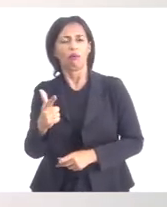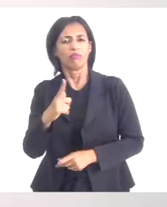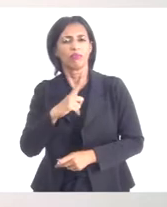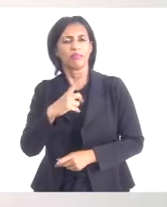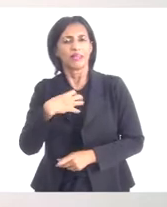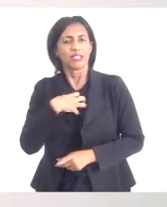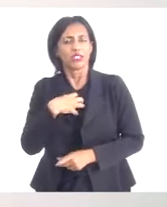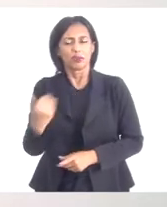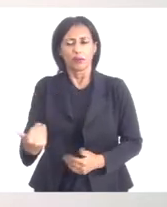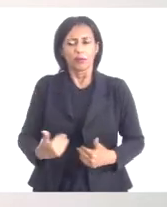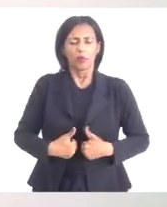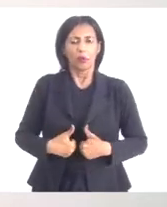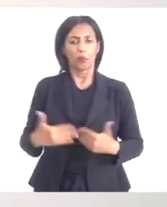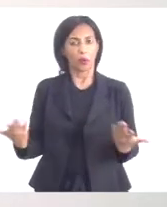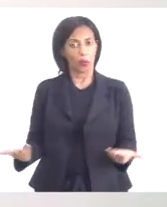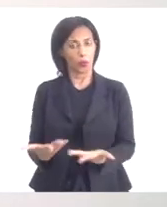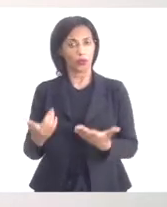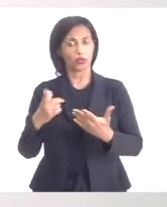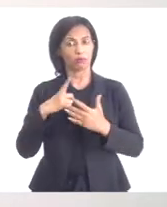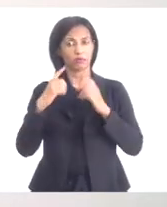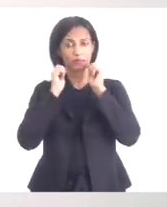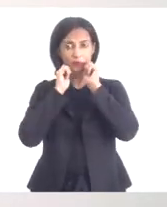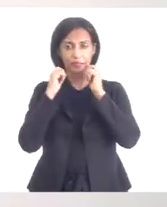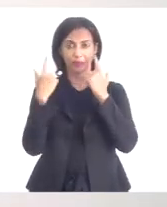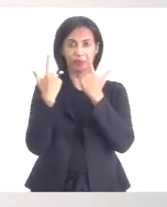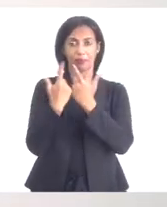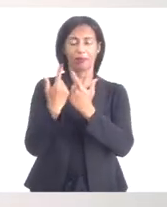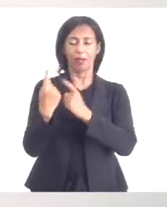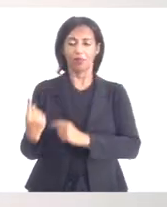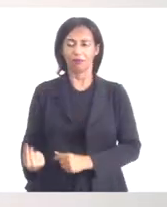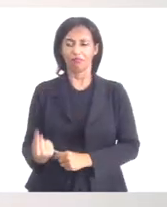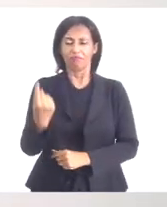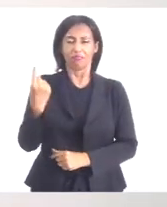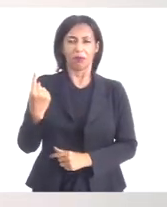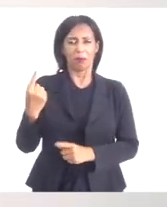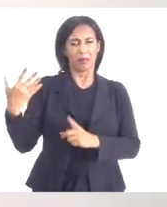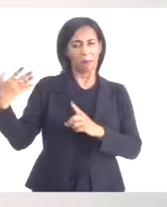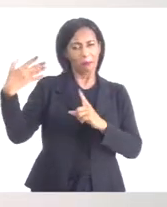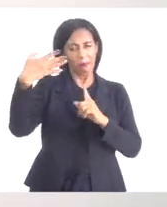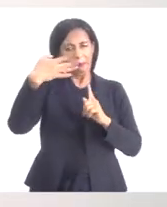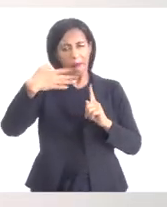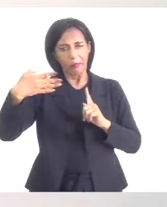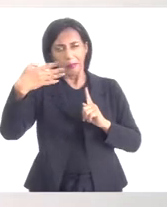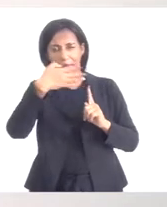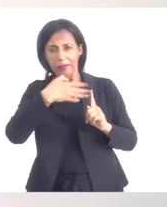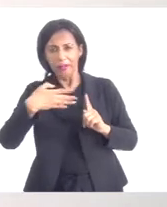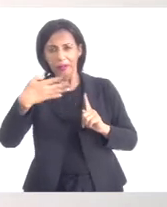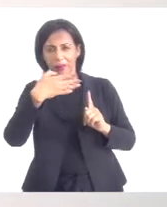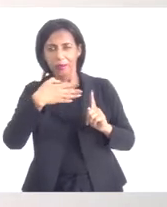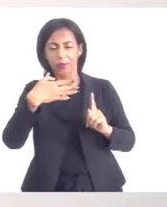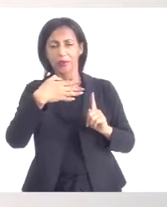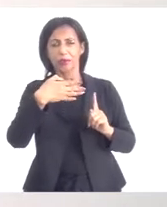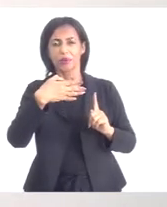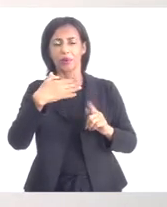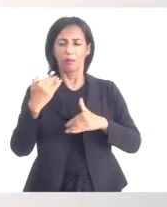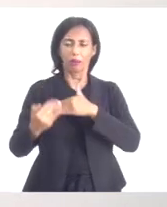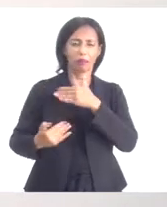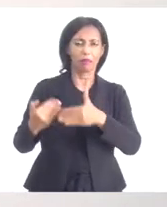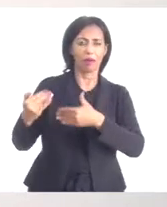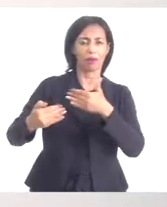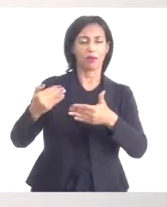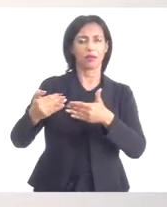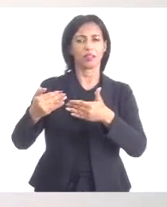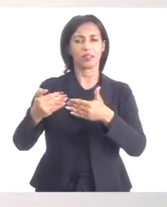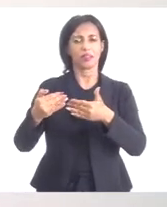hoje temos aqui a Assembleia Legislativa foi uma das que protagonizou um processo